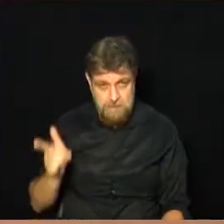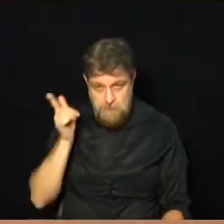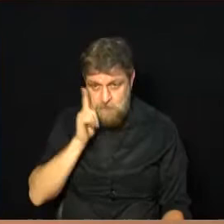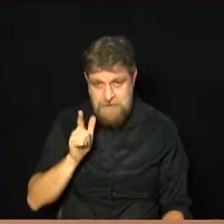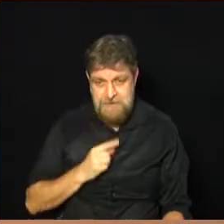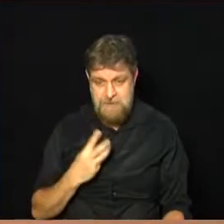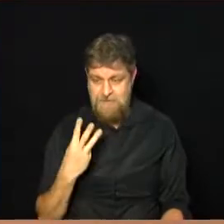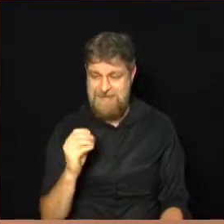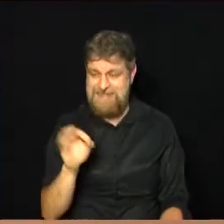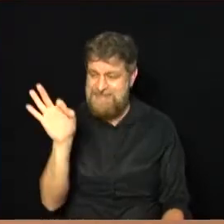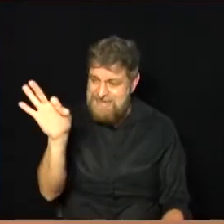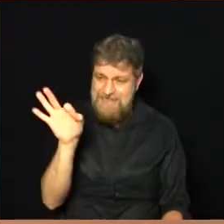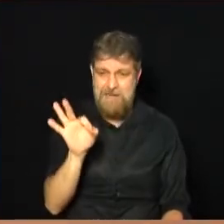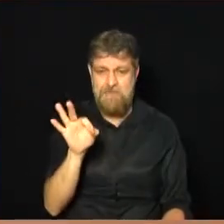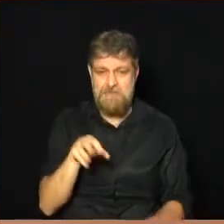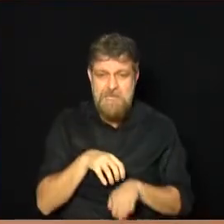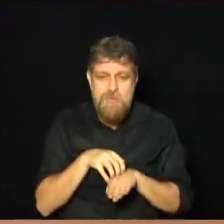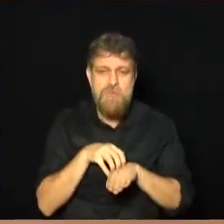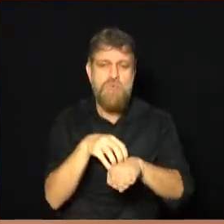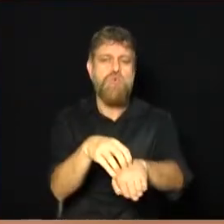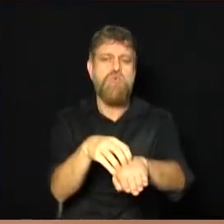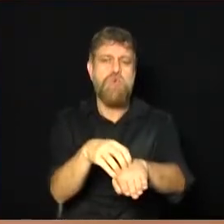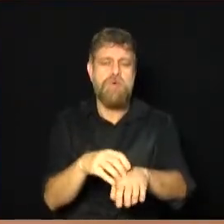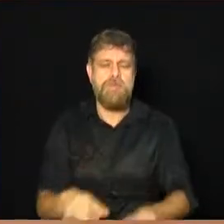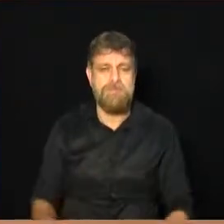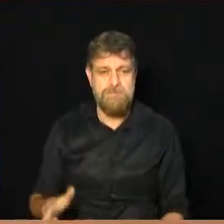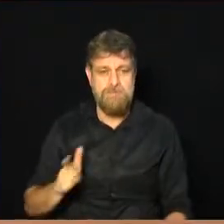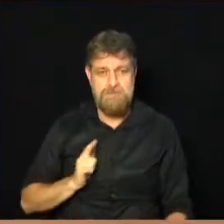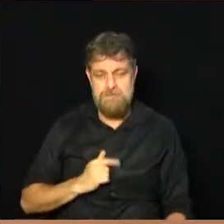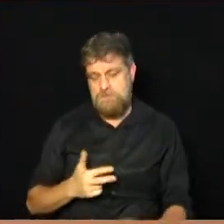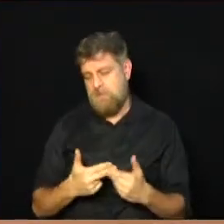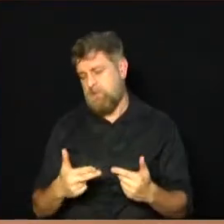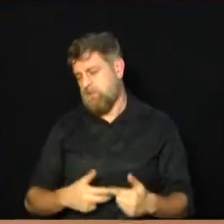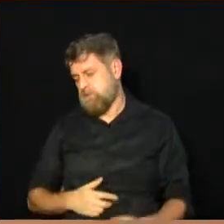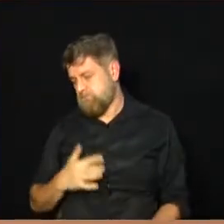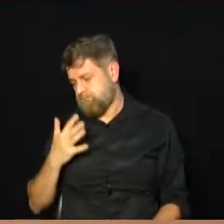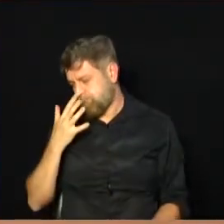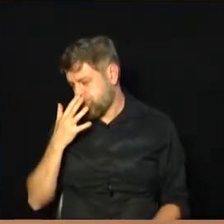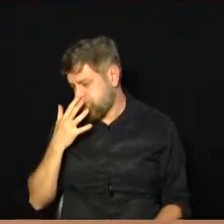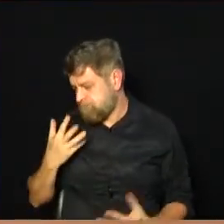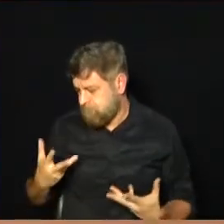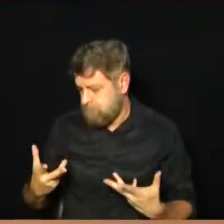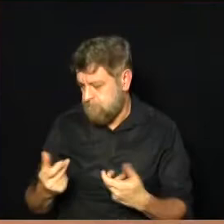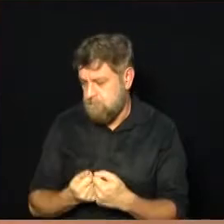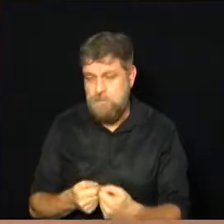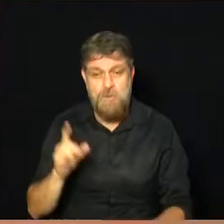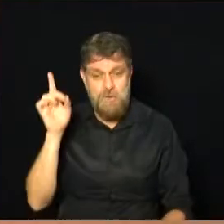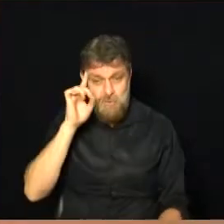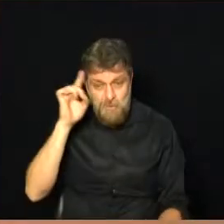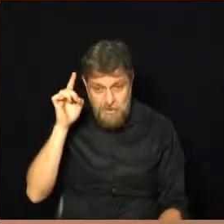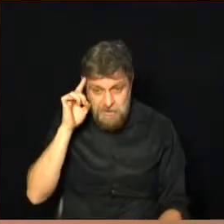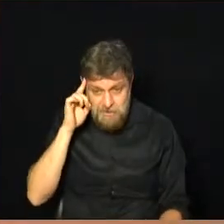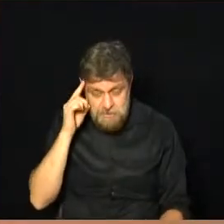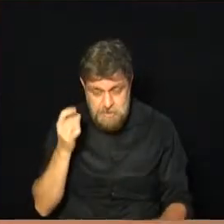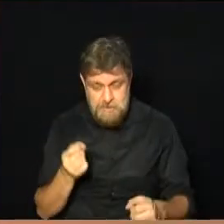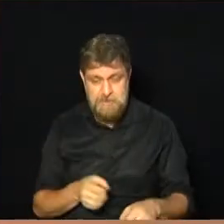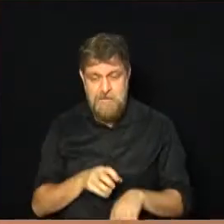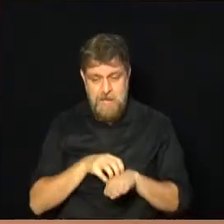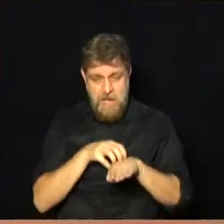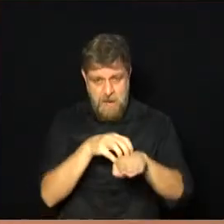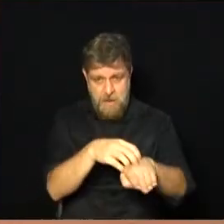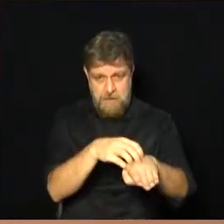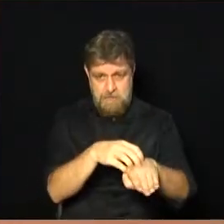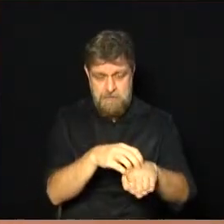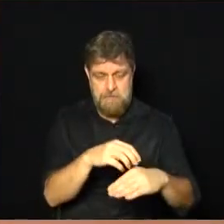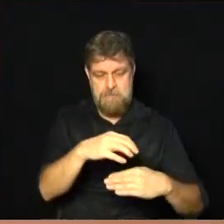de 30% no tempo de viagem, o que é uma coisa espetacular. Para quem usa ônibus todos os dias, vai e